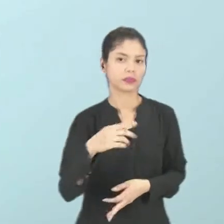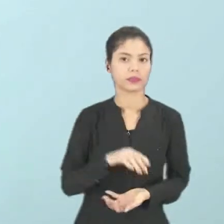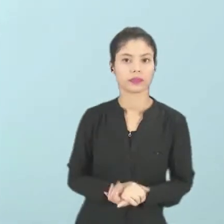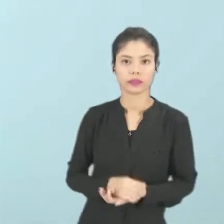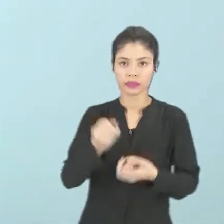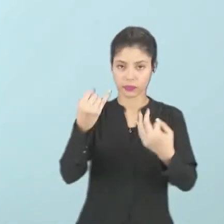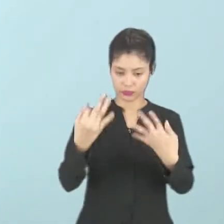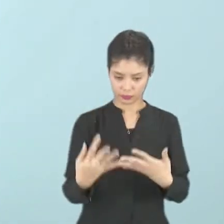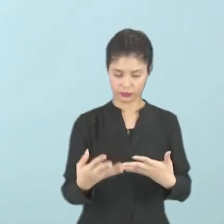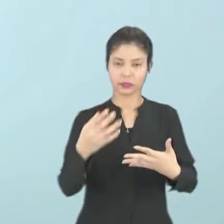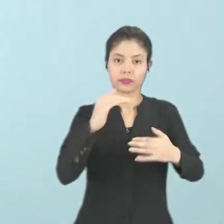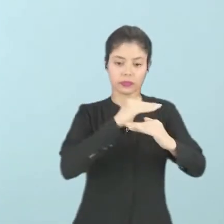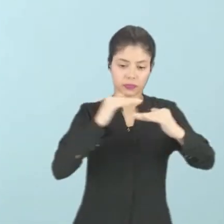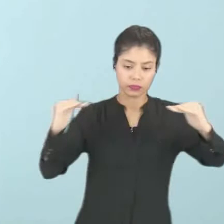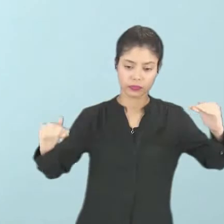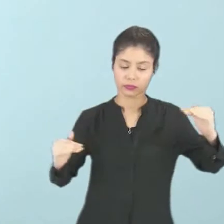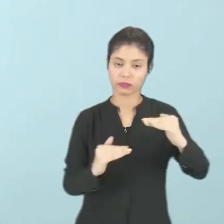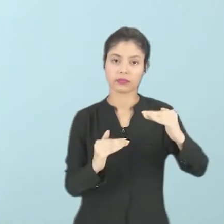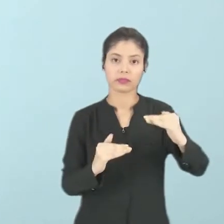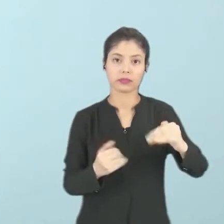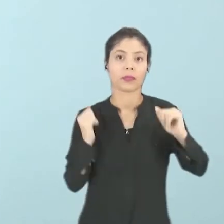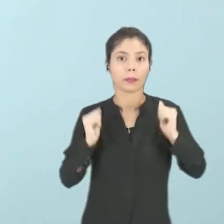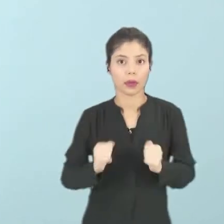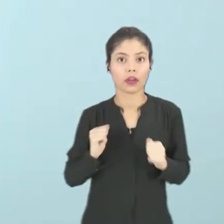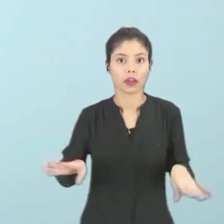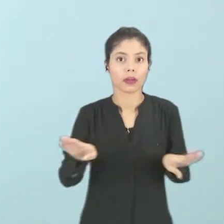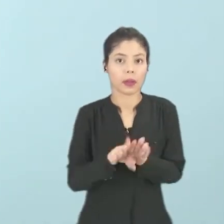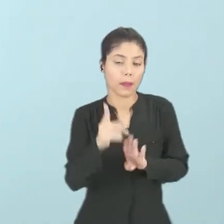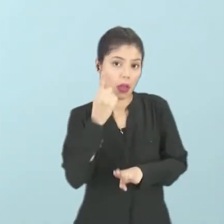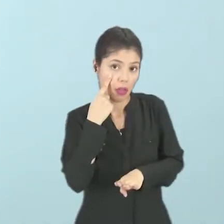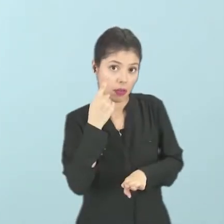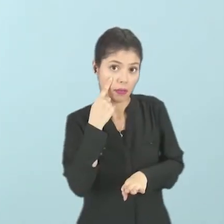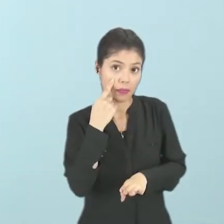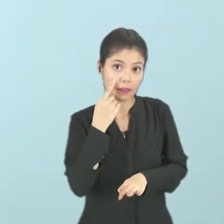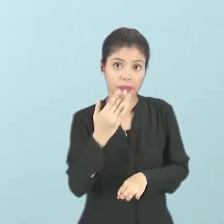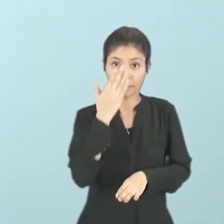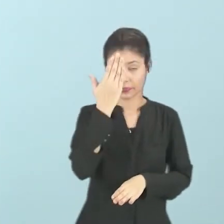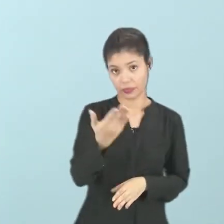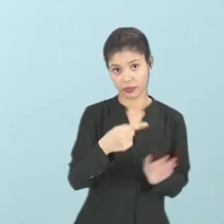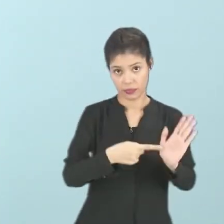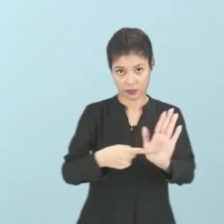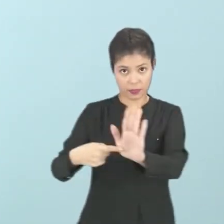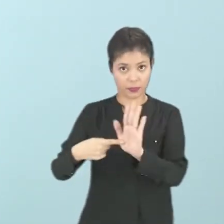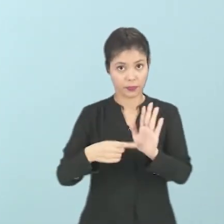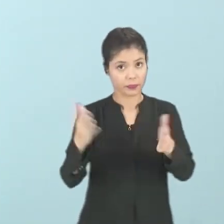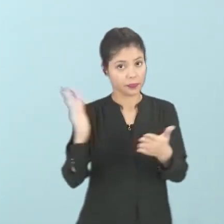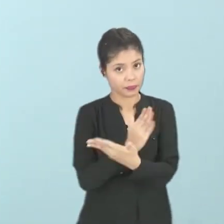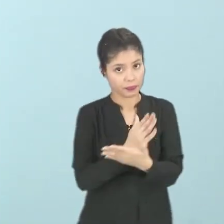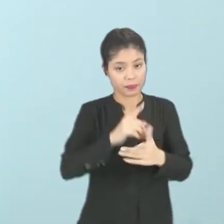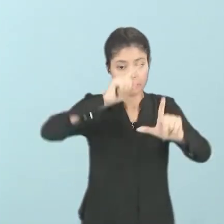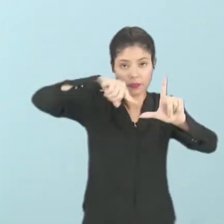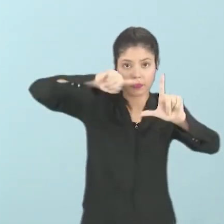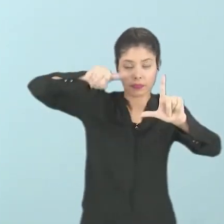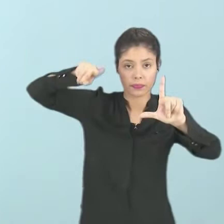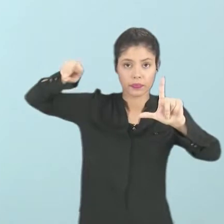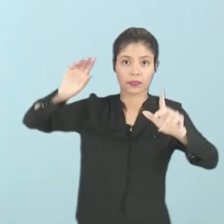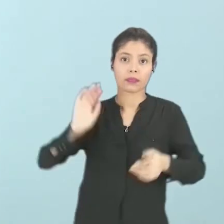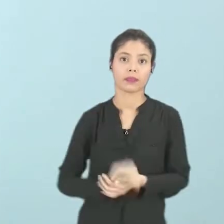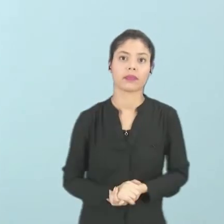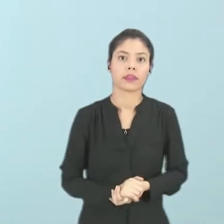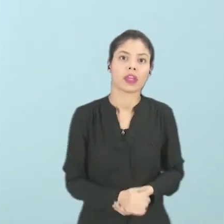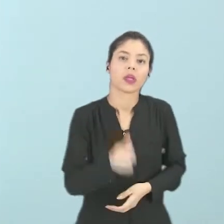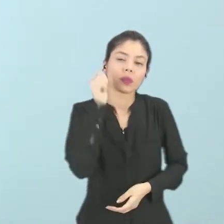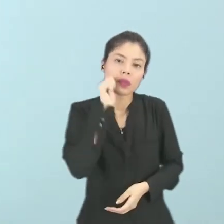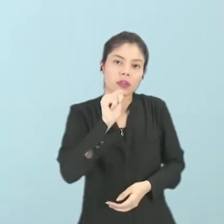dessa questão da desigualdade, pessoal, vocês podem observar mais na frente que eu vou mostrar para vocês alguns gráficos que vão mostrar que